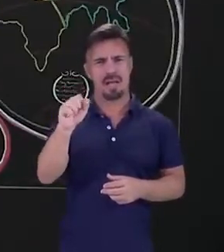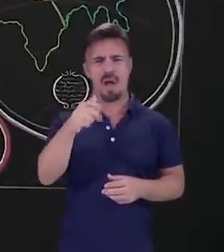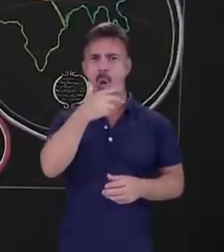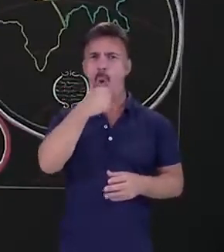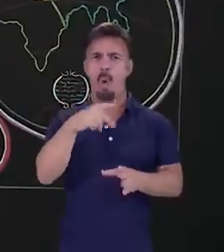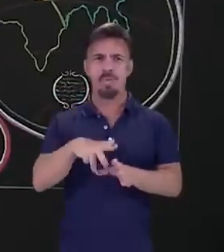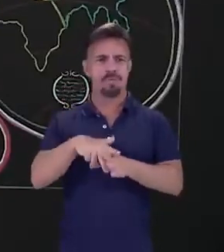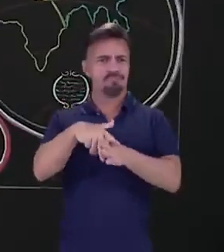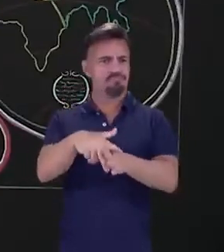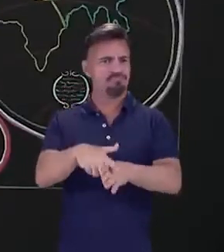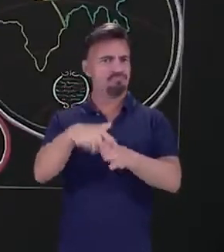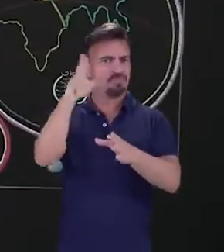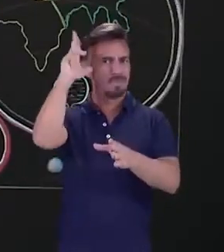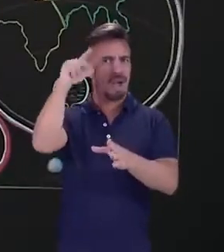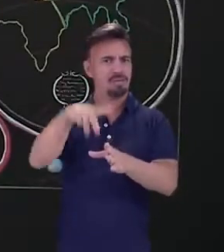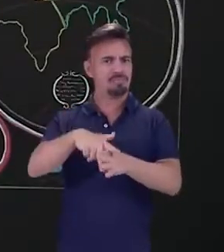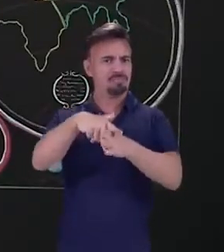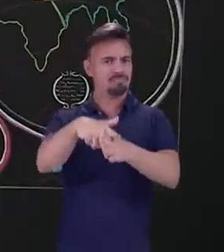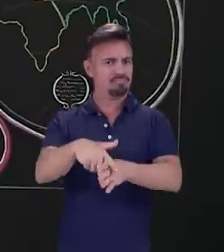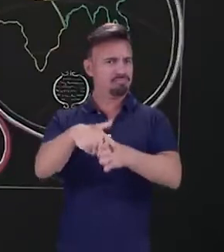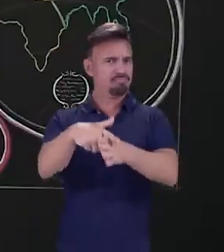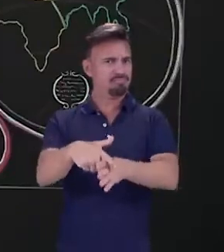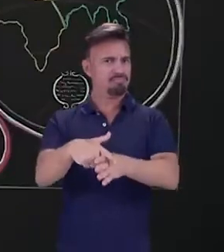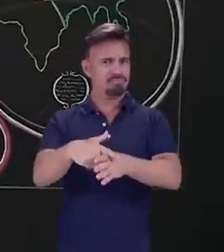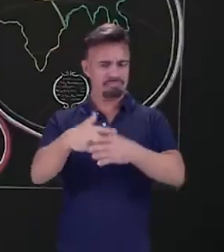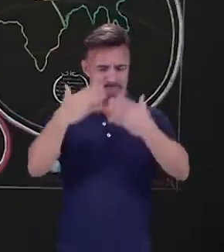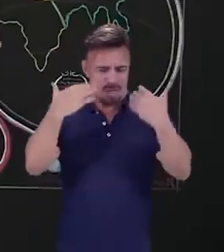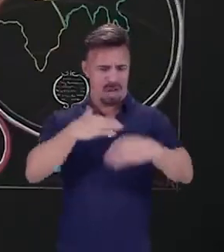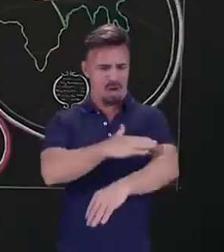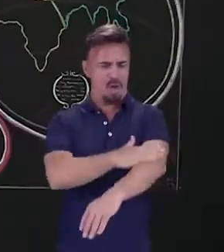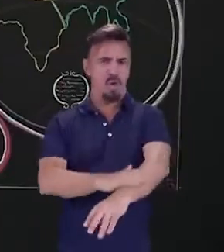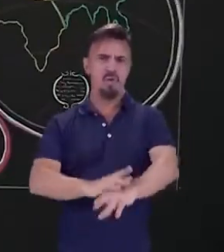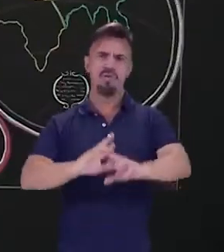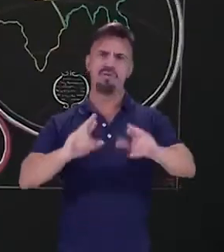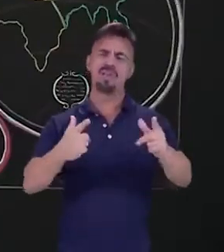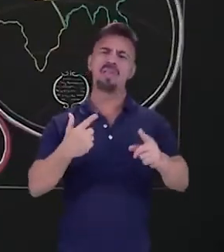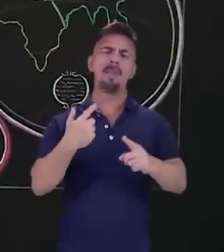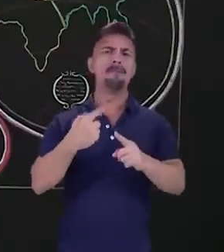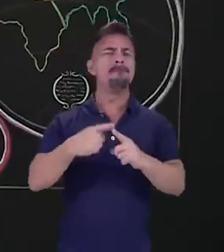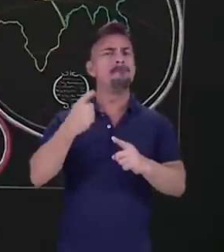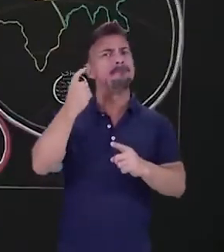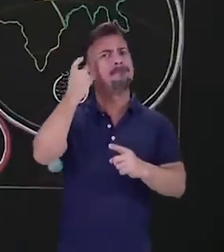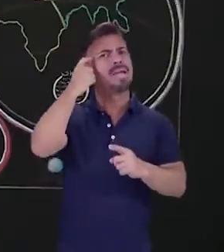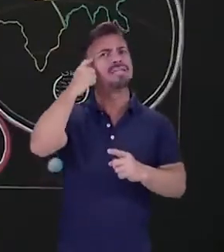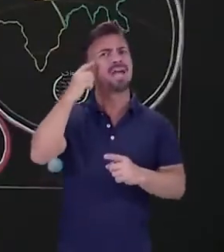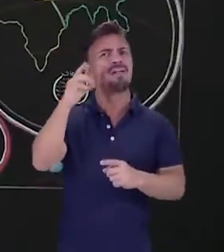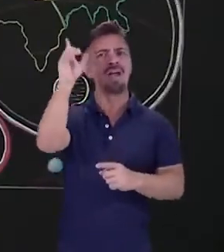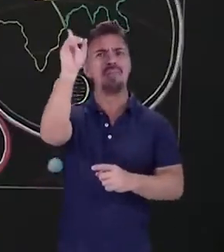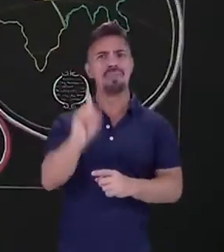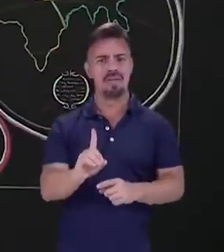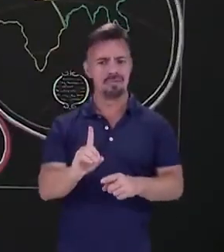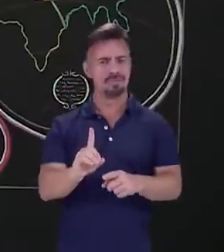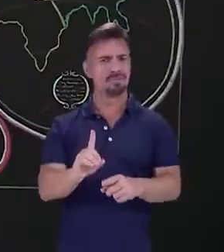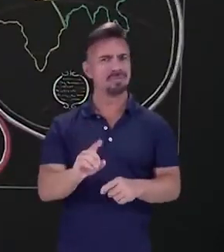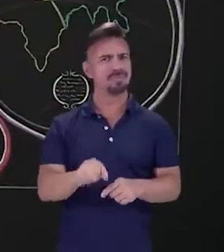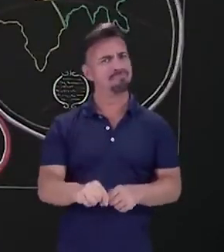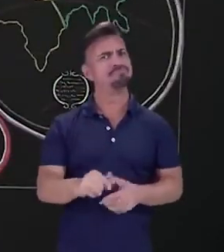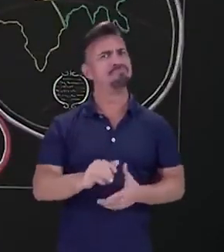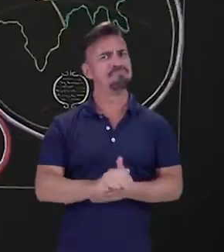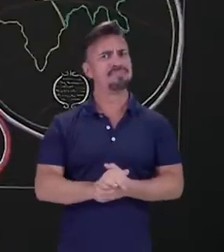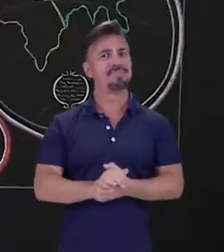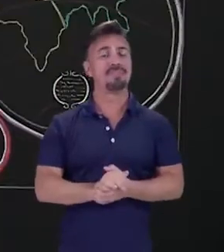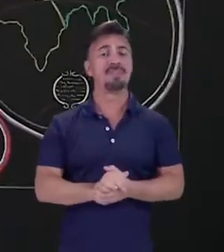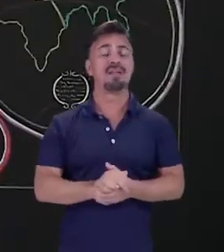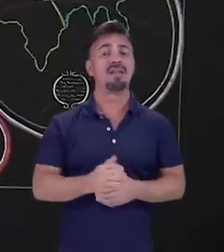um cavalo, que era de outra cor e agia de forma diferente, era na realidade uma manifestação da divindade, o que teria facilitado a